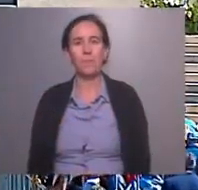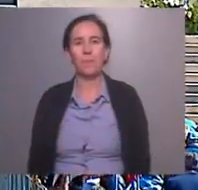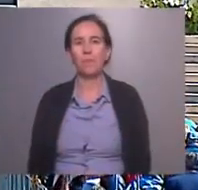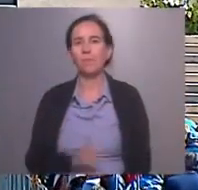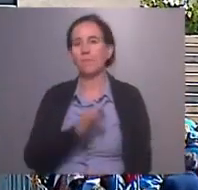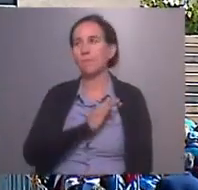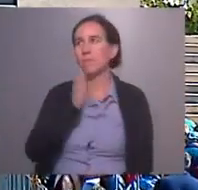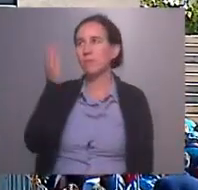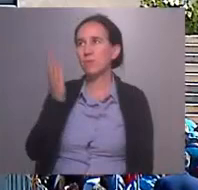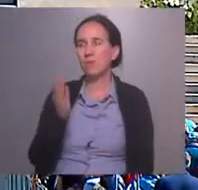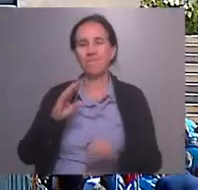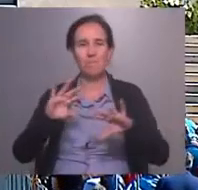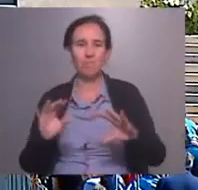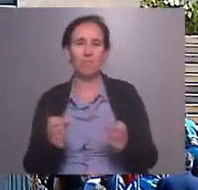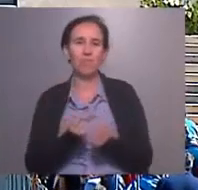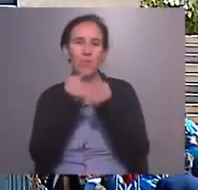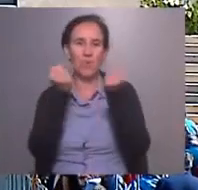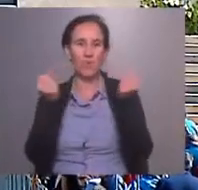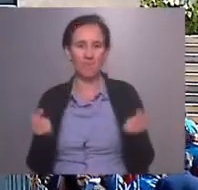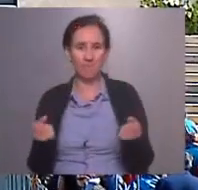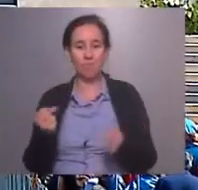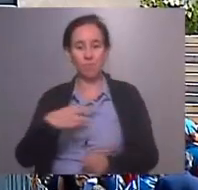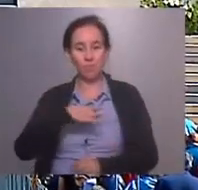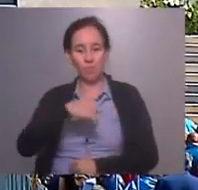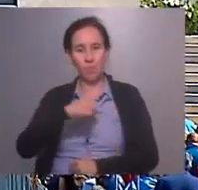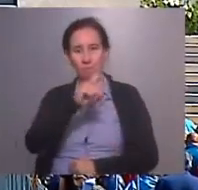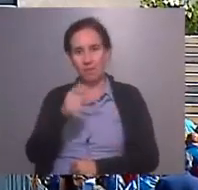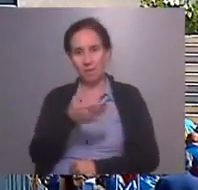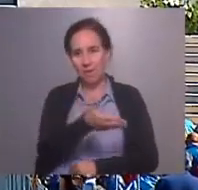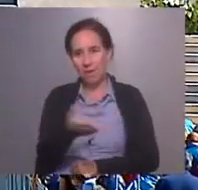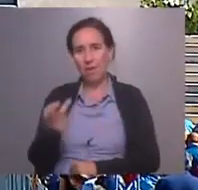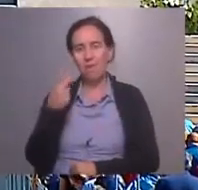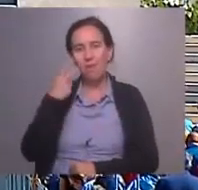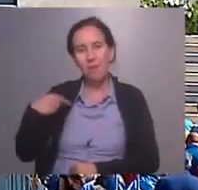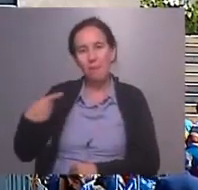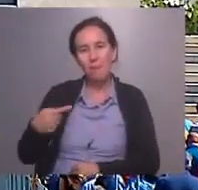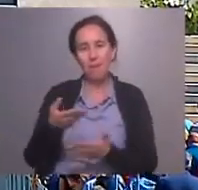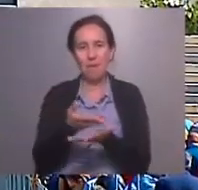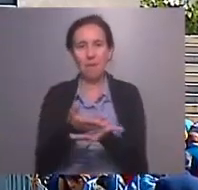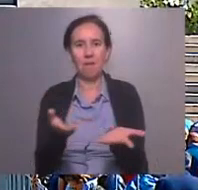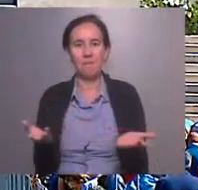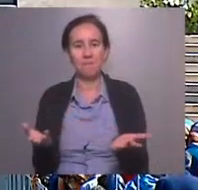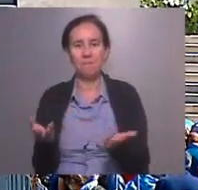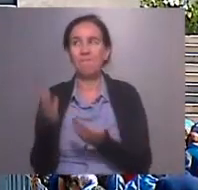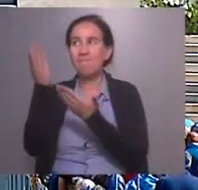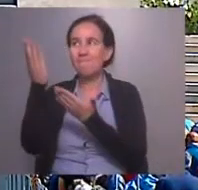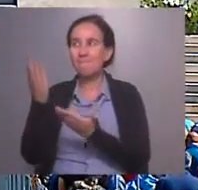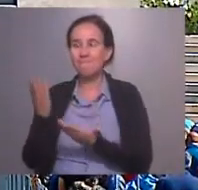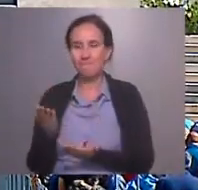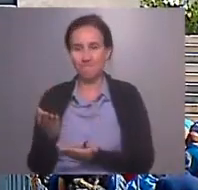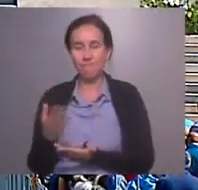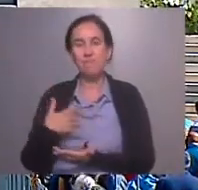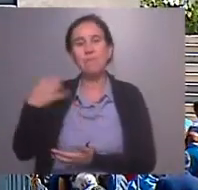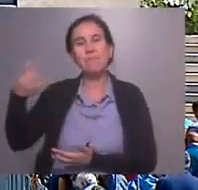livrai-nos de todo o mal, Senhor, e dai ao mundo a paz em nossos dias, para que, ajudados pela